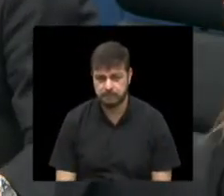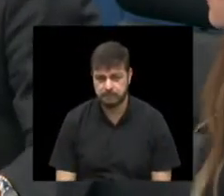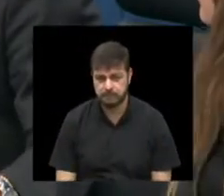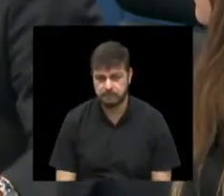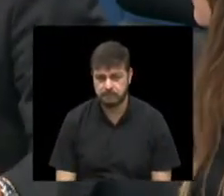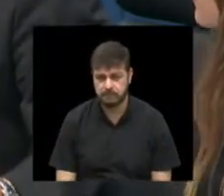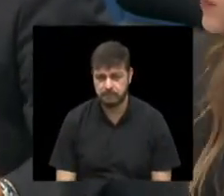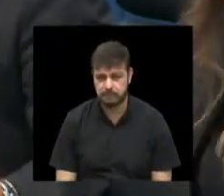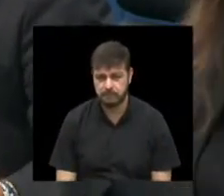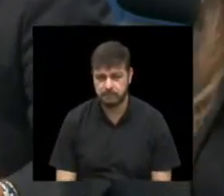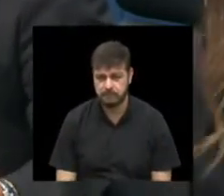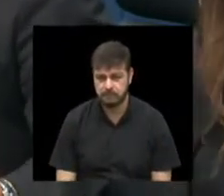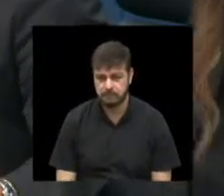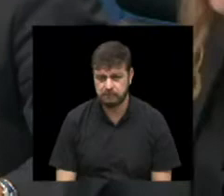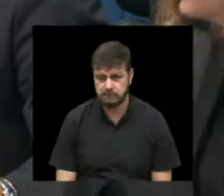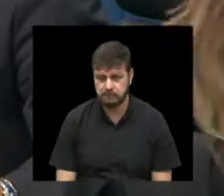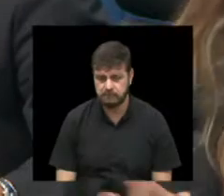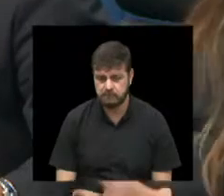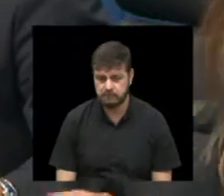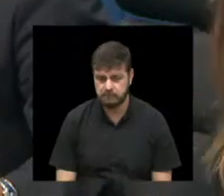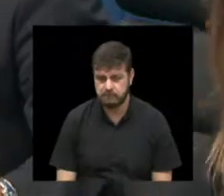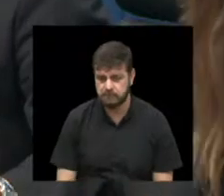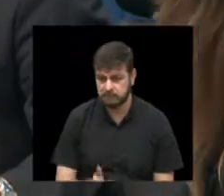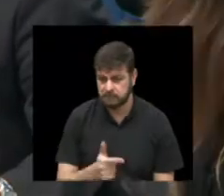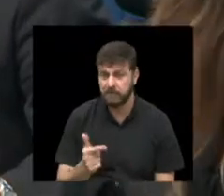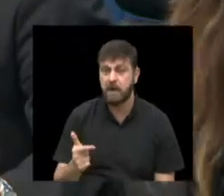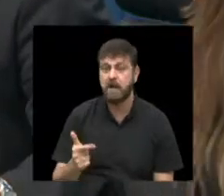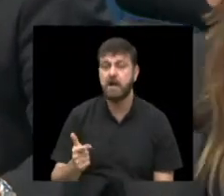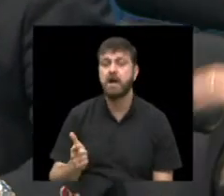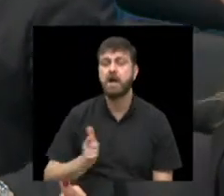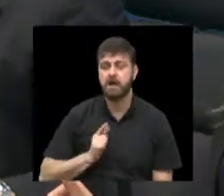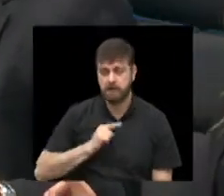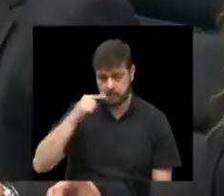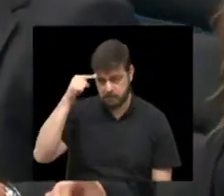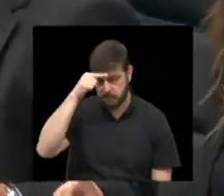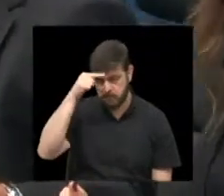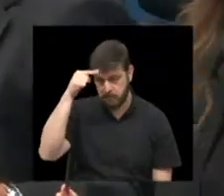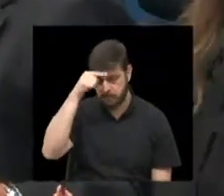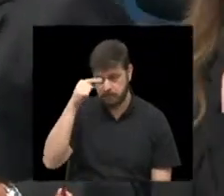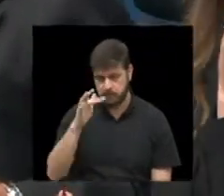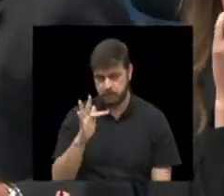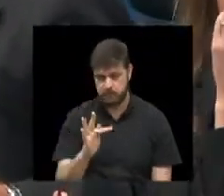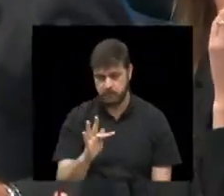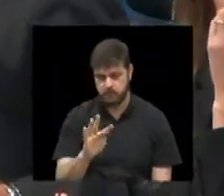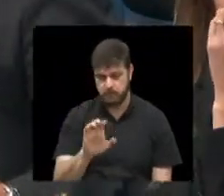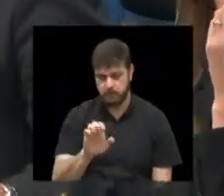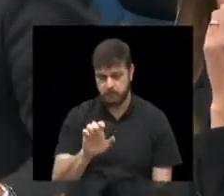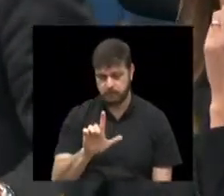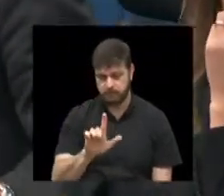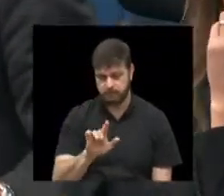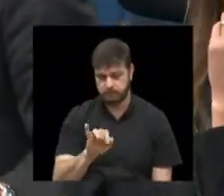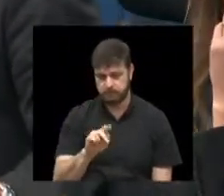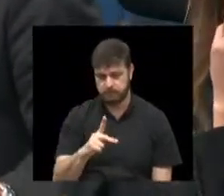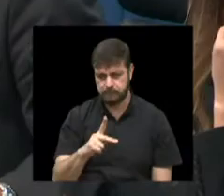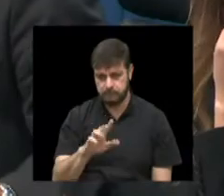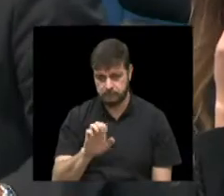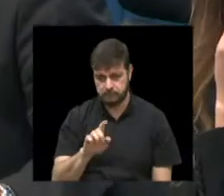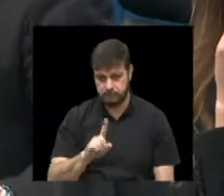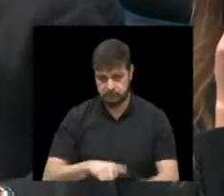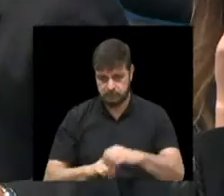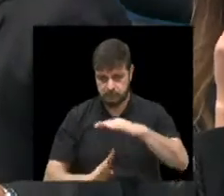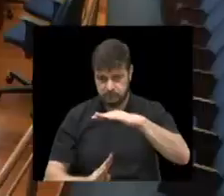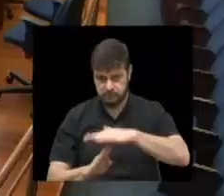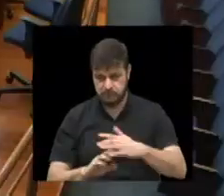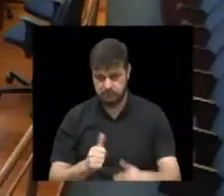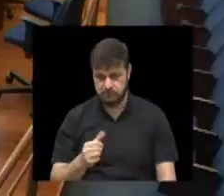secretário, não há mais vereadores inscritos pela liderança. Ah, o Felipe Marquesi. Vossa Excelência tem até 10 minutos,